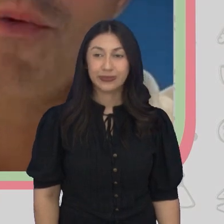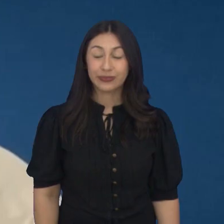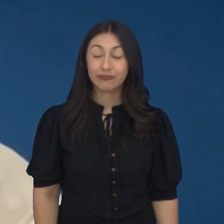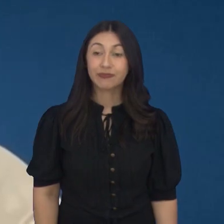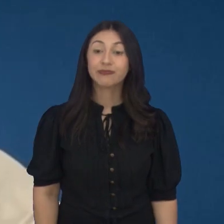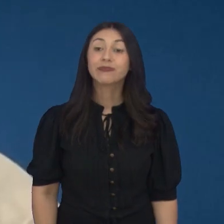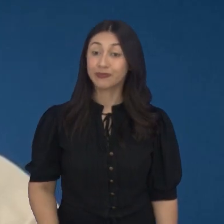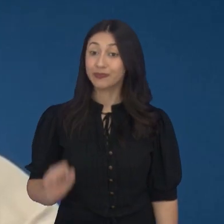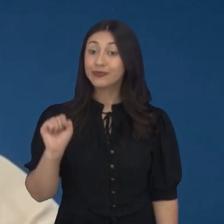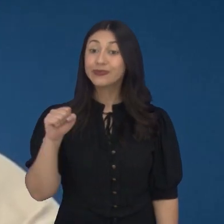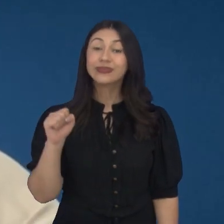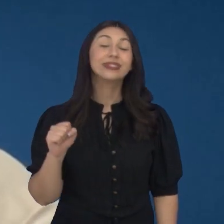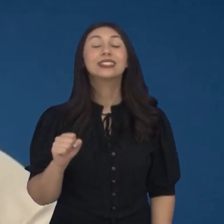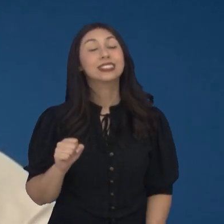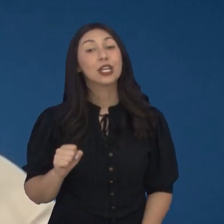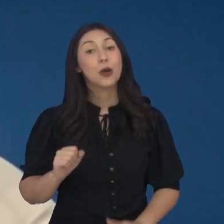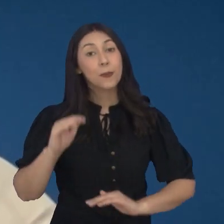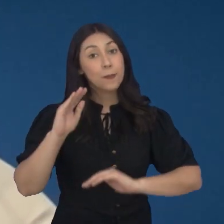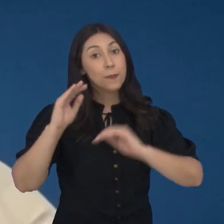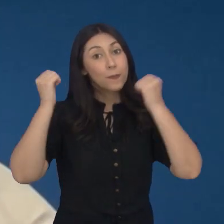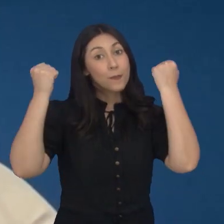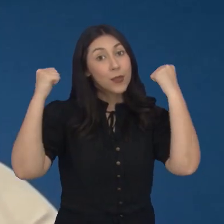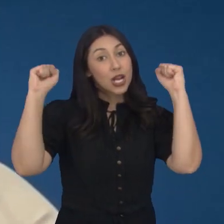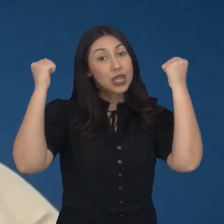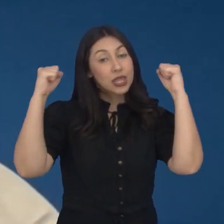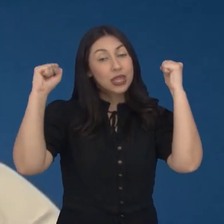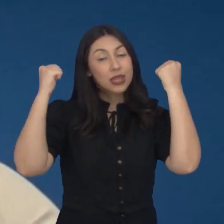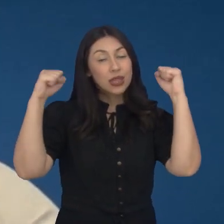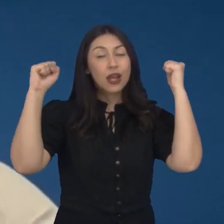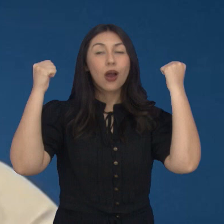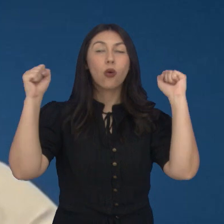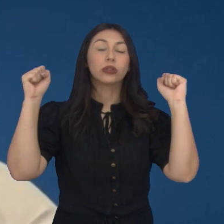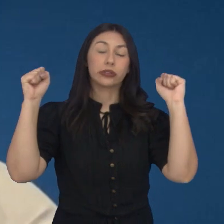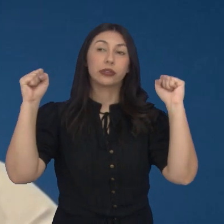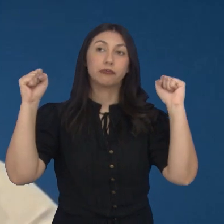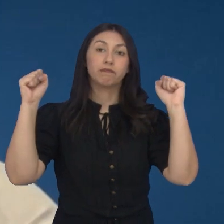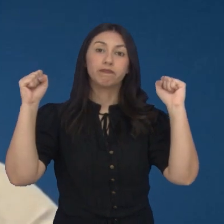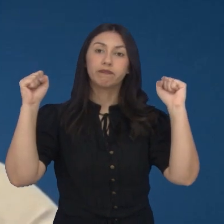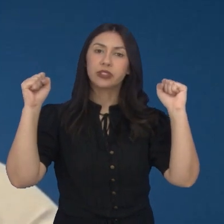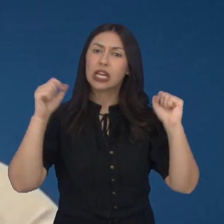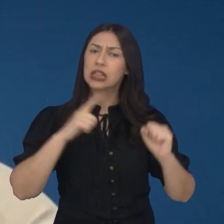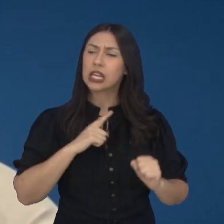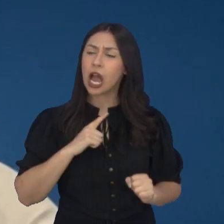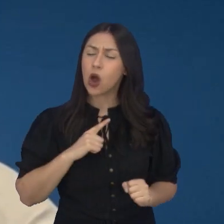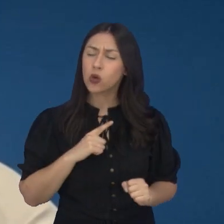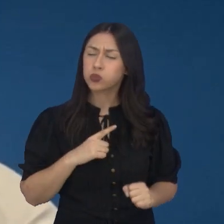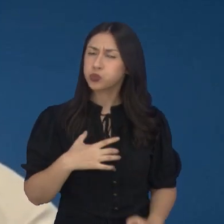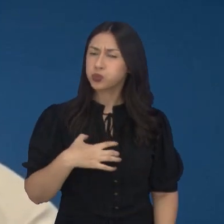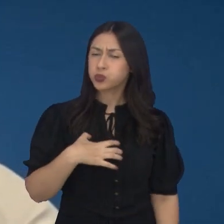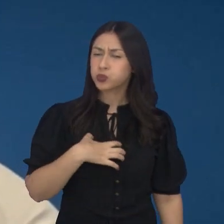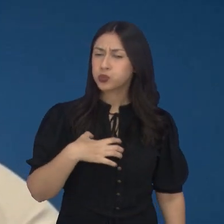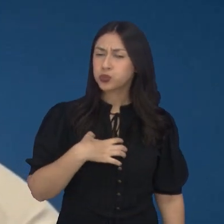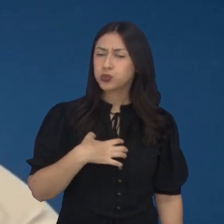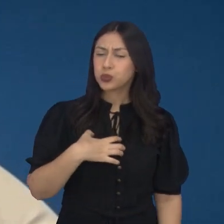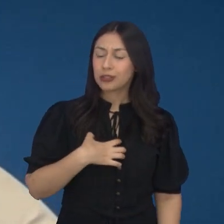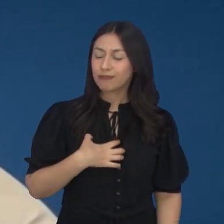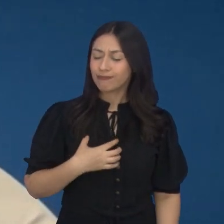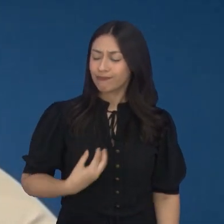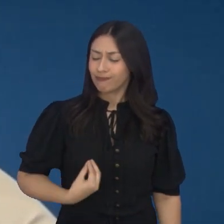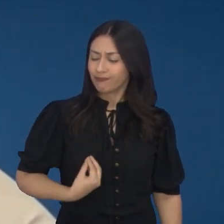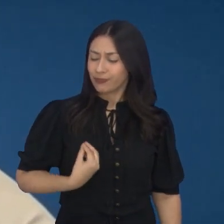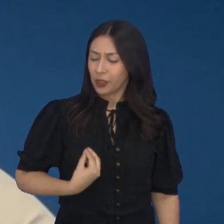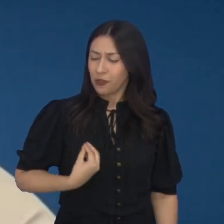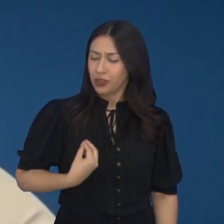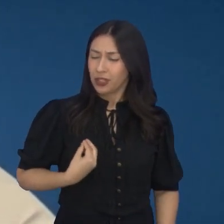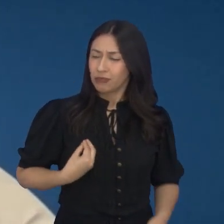Pois não. A atividade física, Gisele, ela tem esse padrão que ela consegue reunir um bem-estar